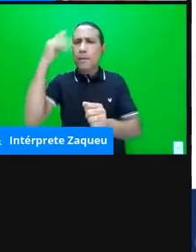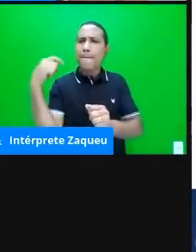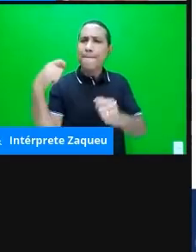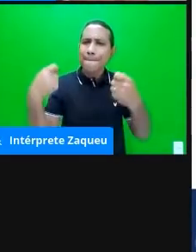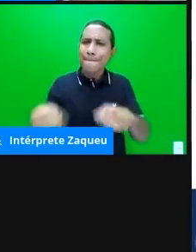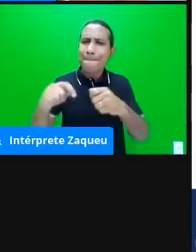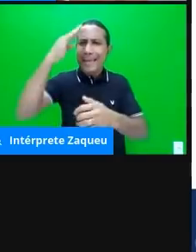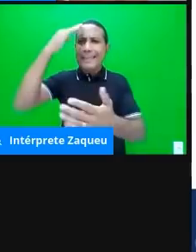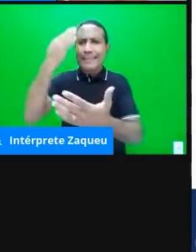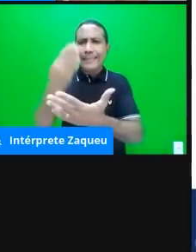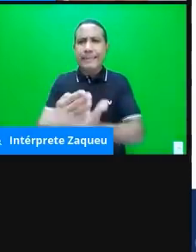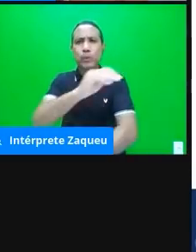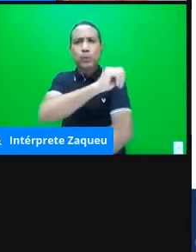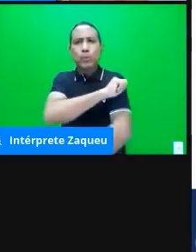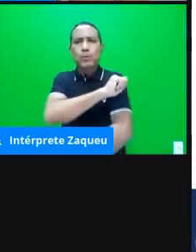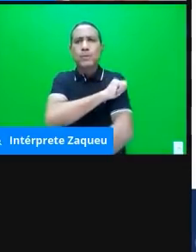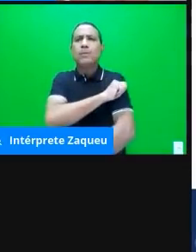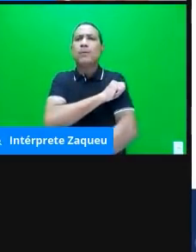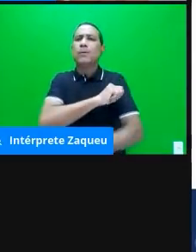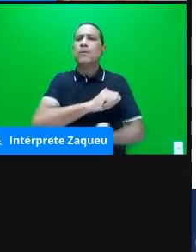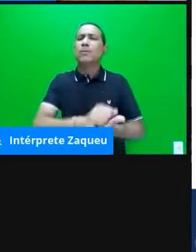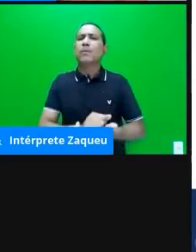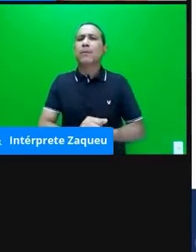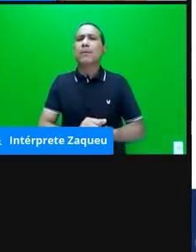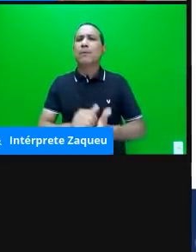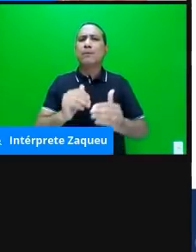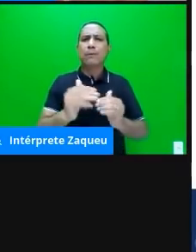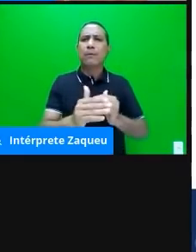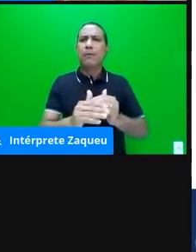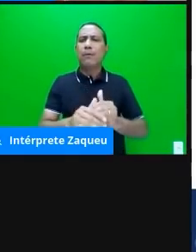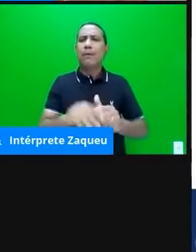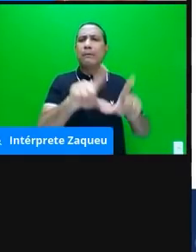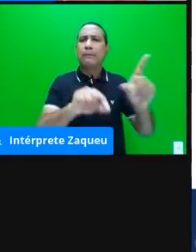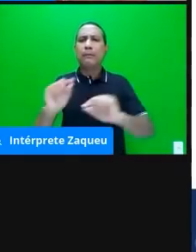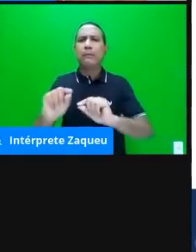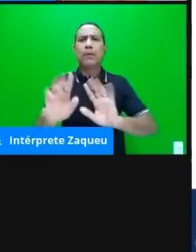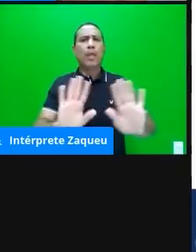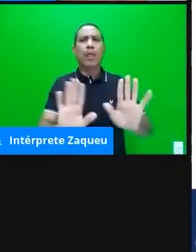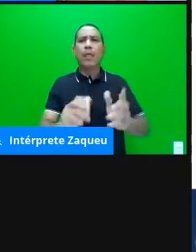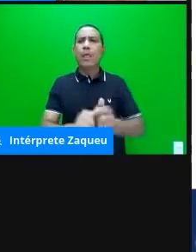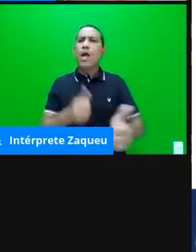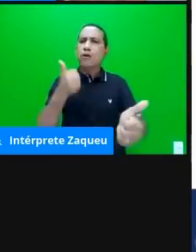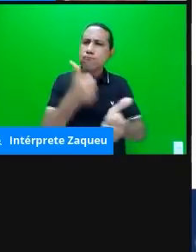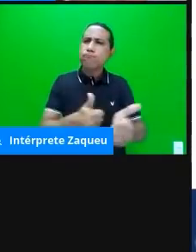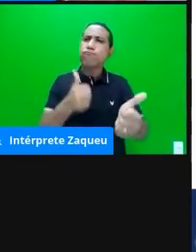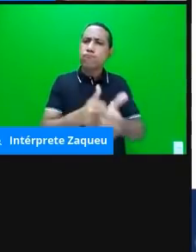nesses alunos e não medir esforços para garantir essa aprendizagem do ensino e da